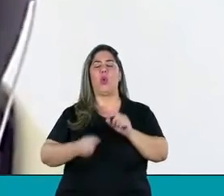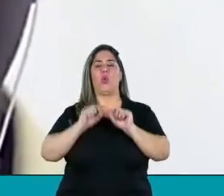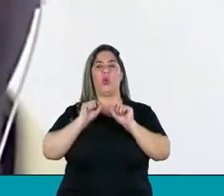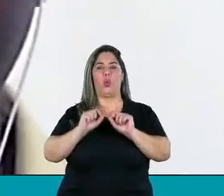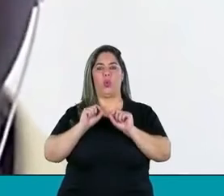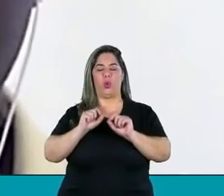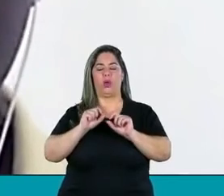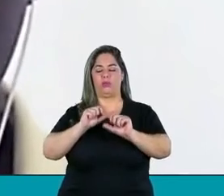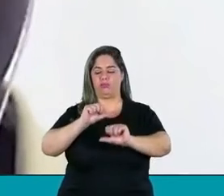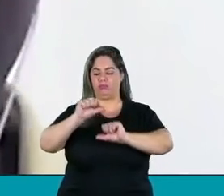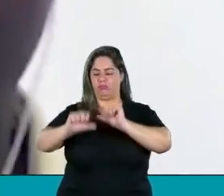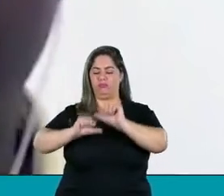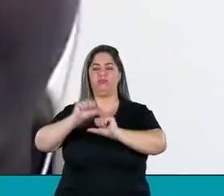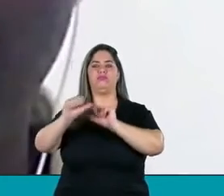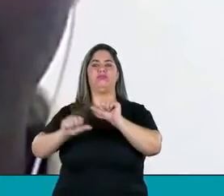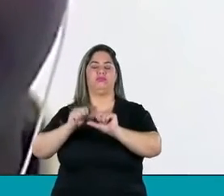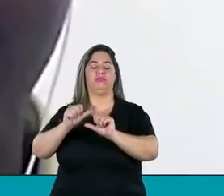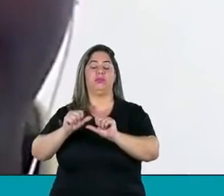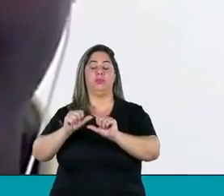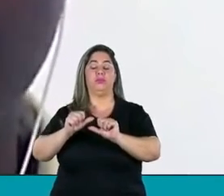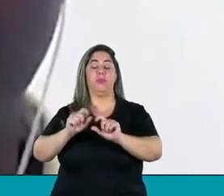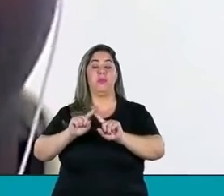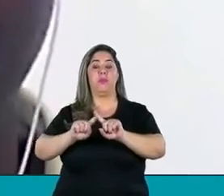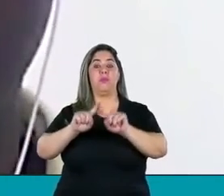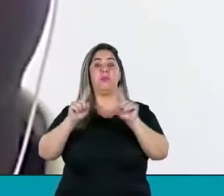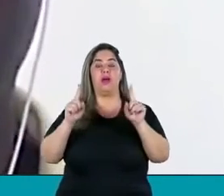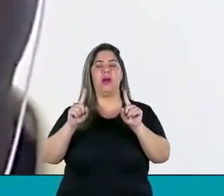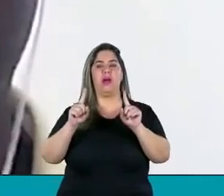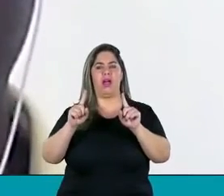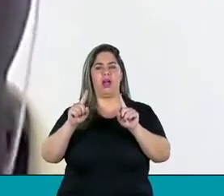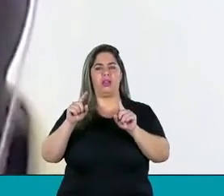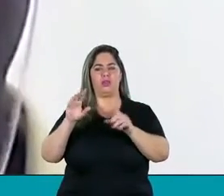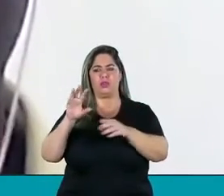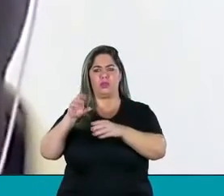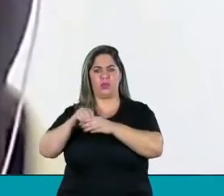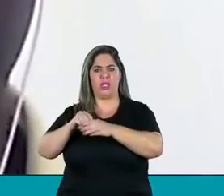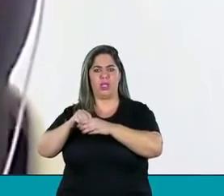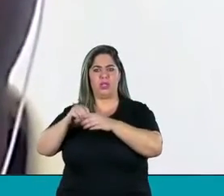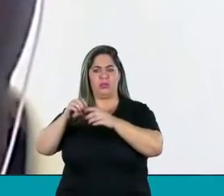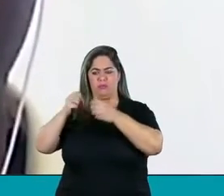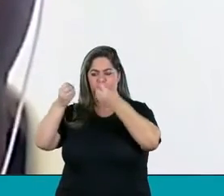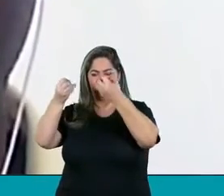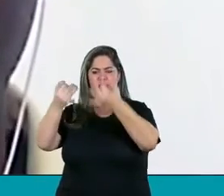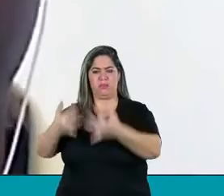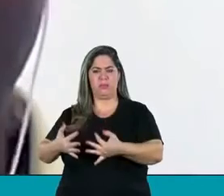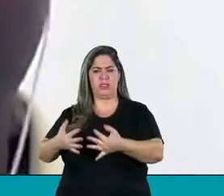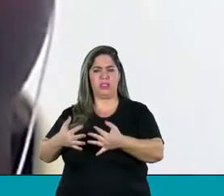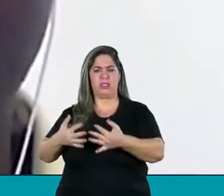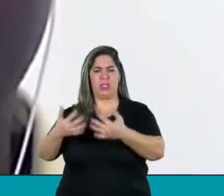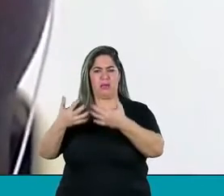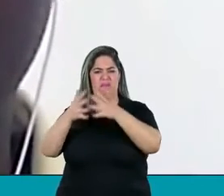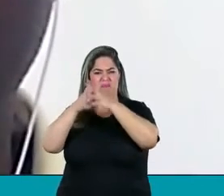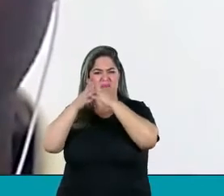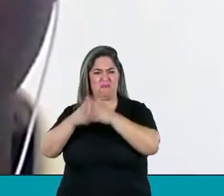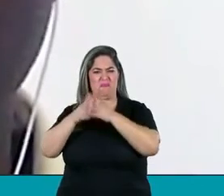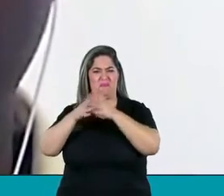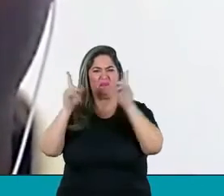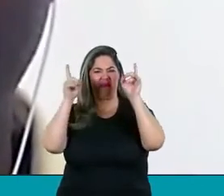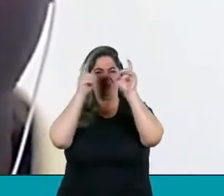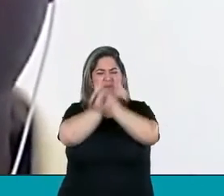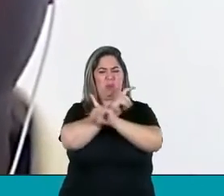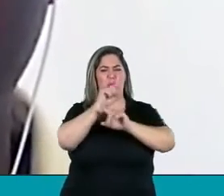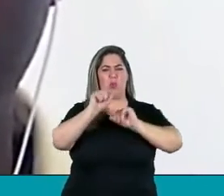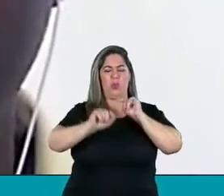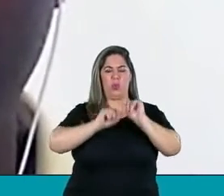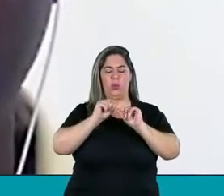chamada ciência nova. Ao contrário do que é explícito na concepção ideológica da complexidade, A ciência moderna